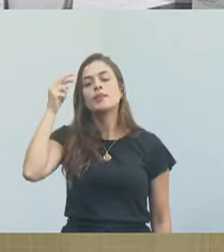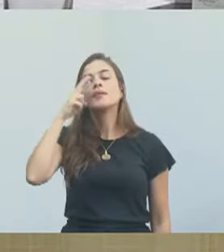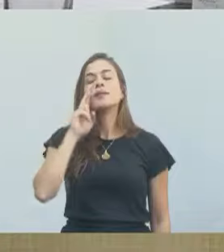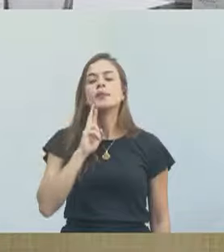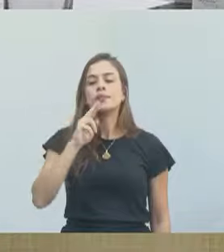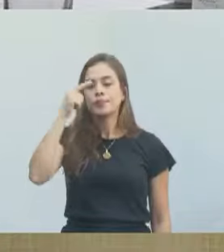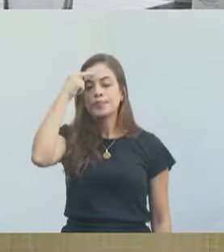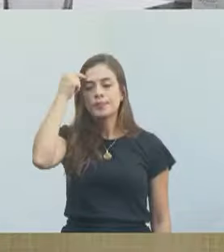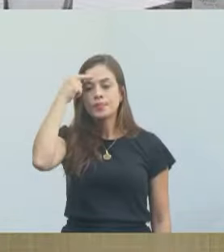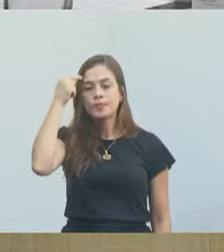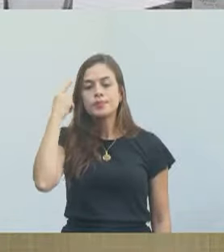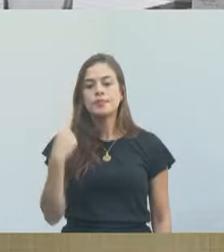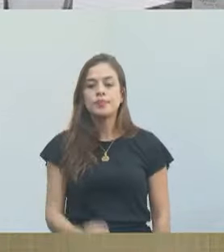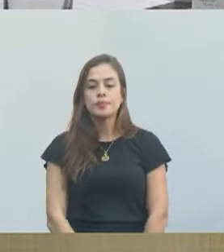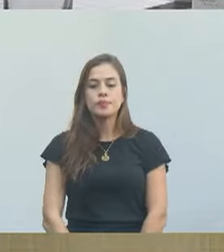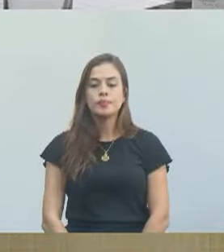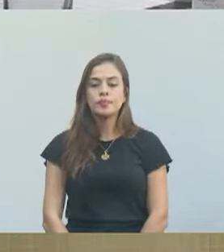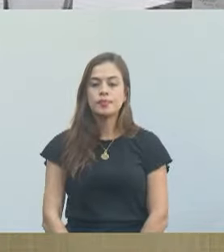Sasaki.